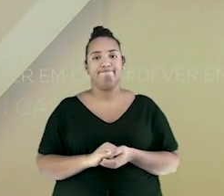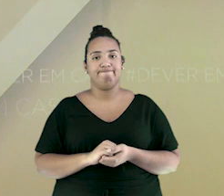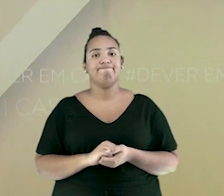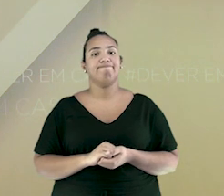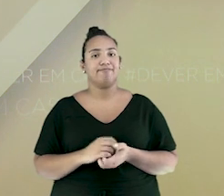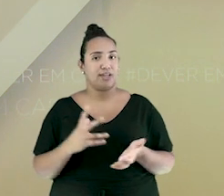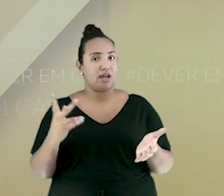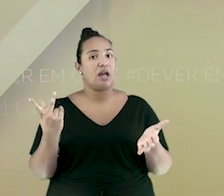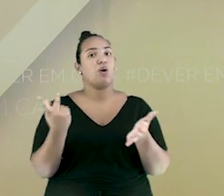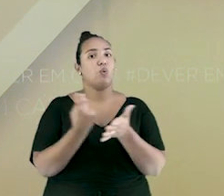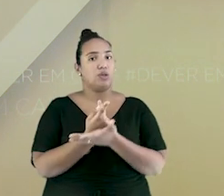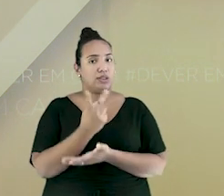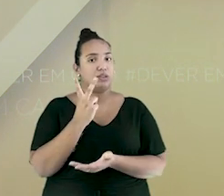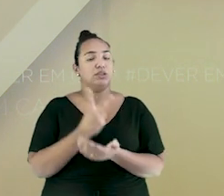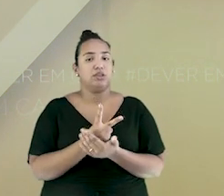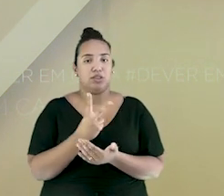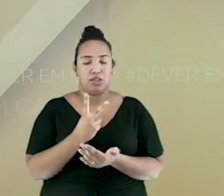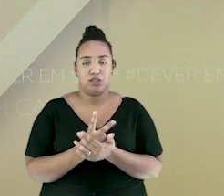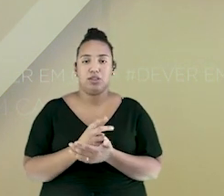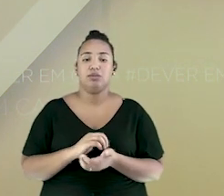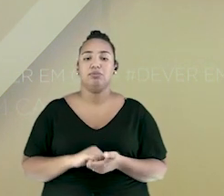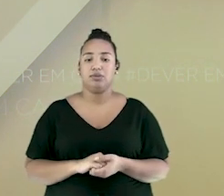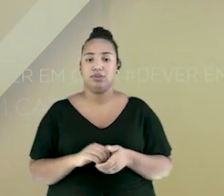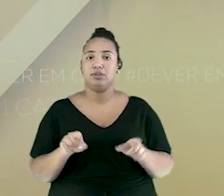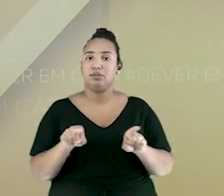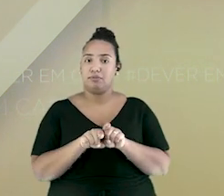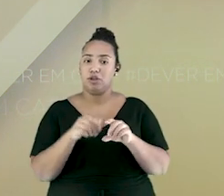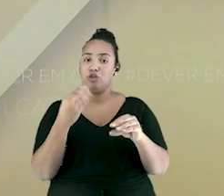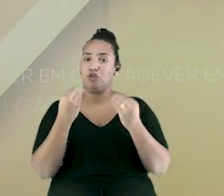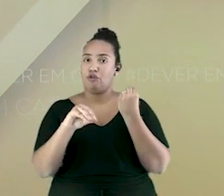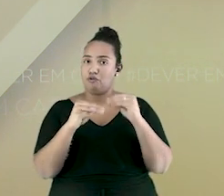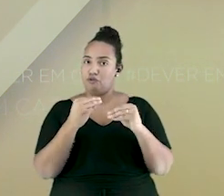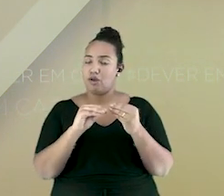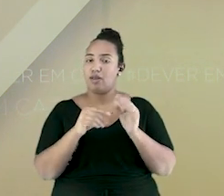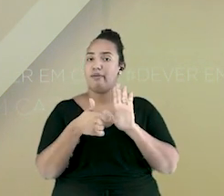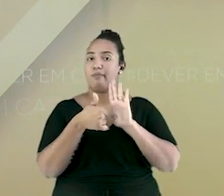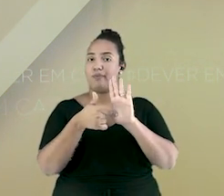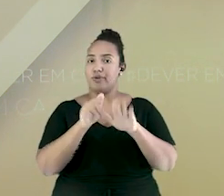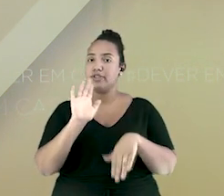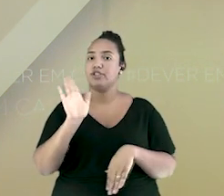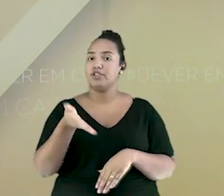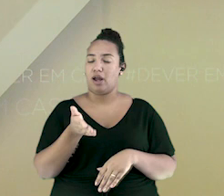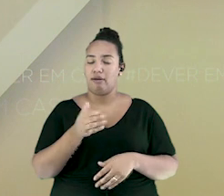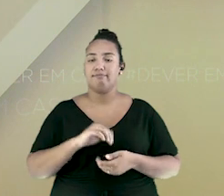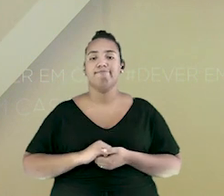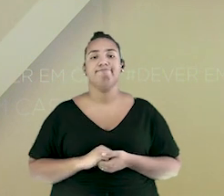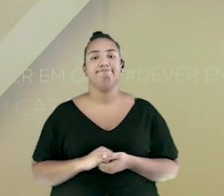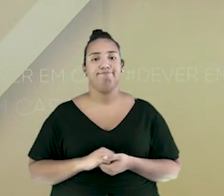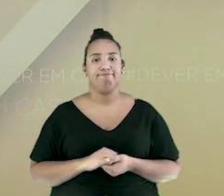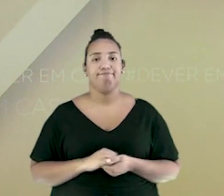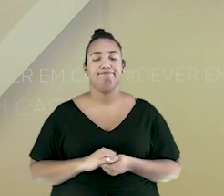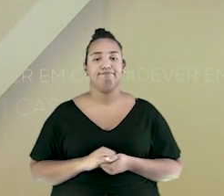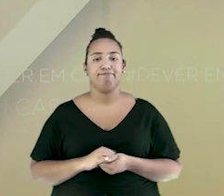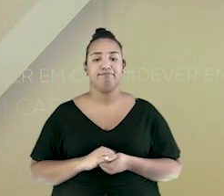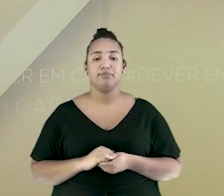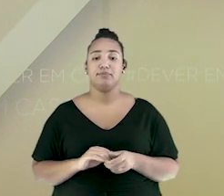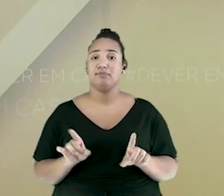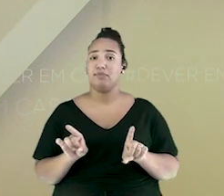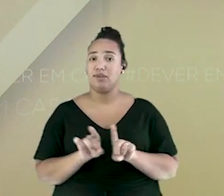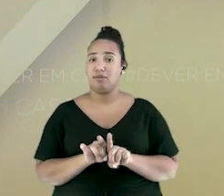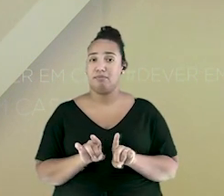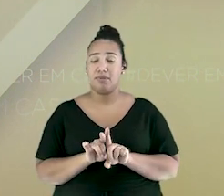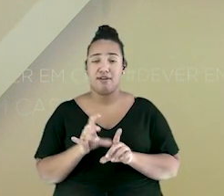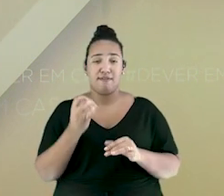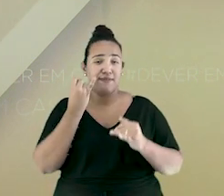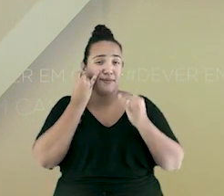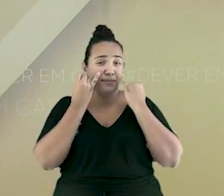ilegal. Isso acontece muito e já foi retratado até em novelas e documentários.